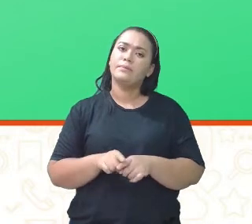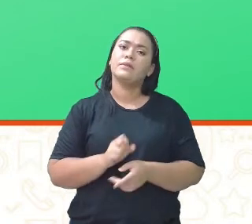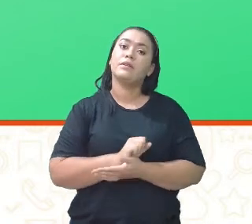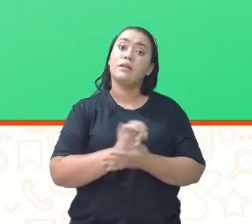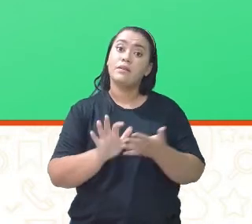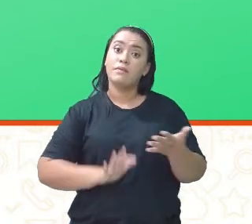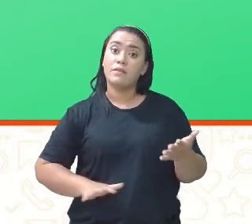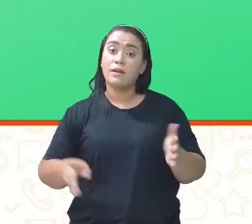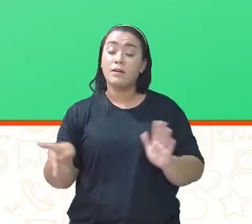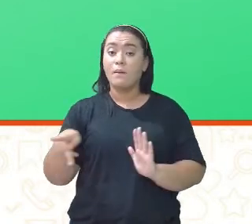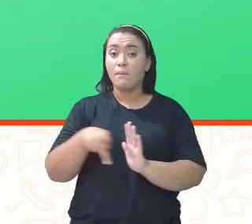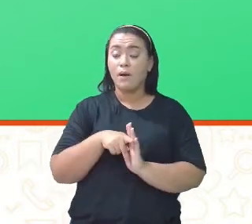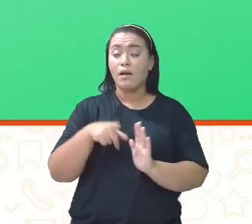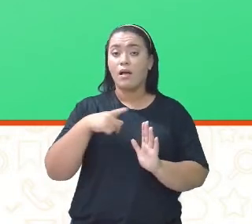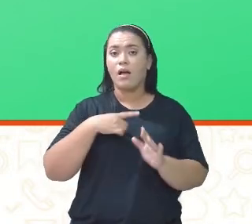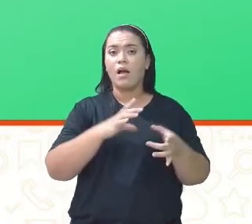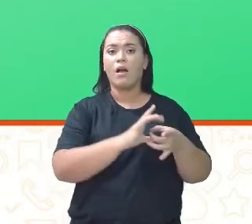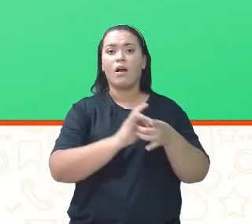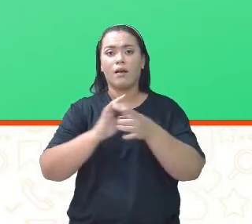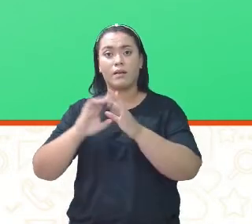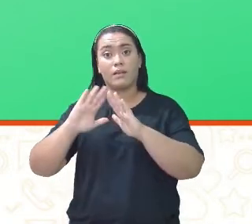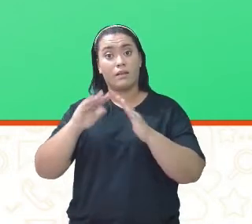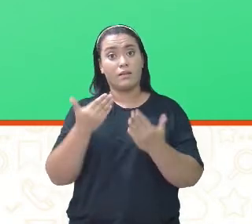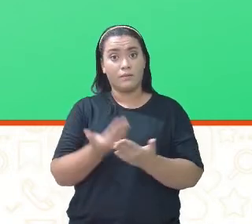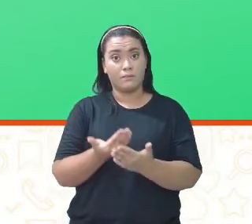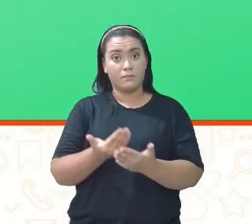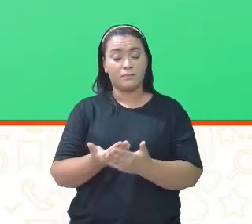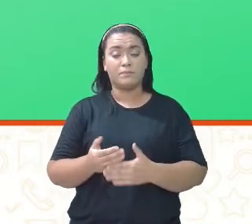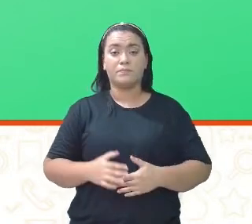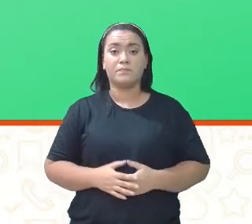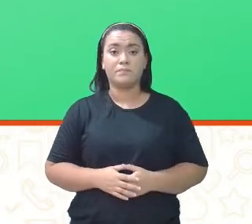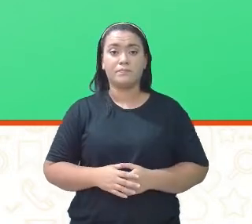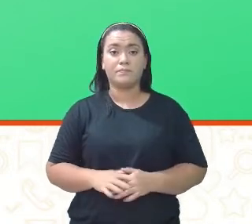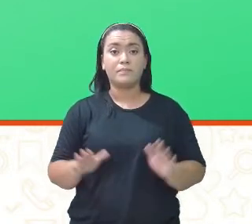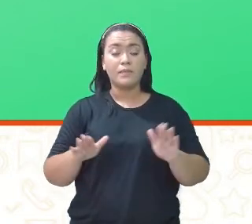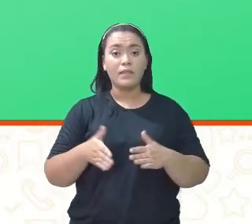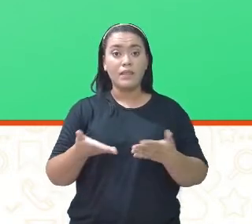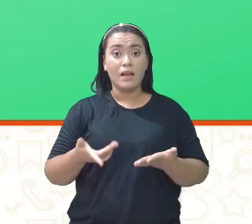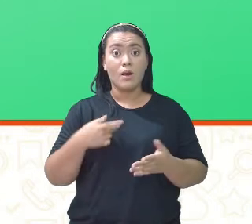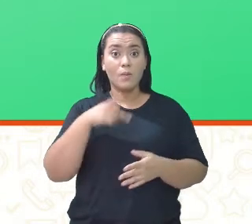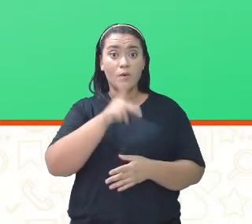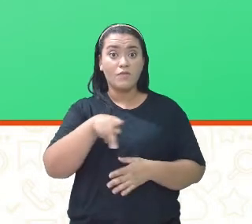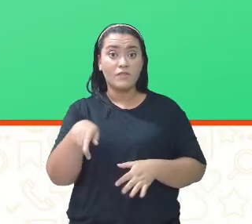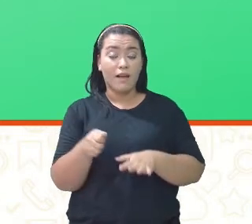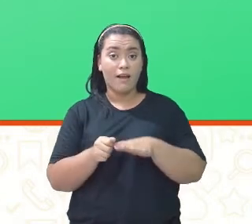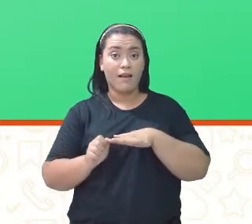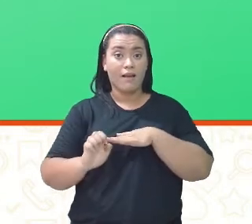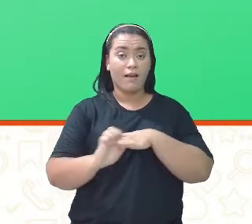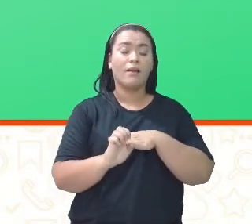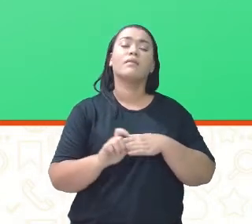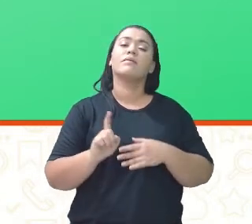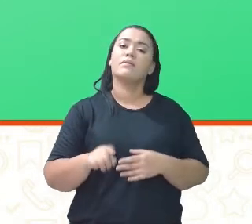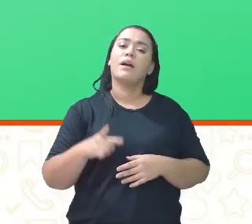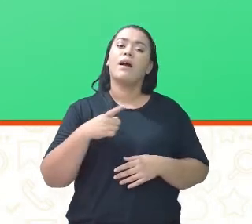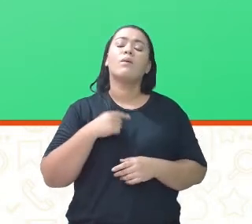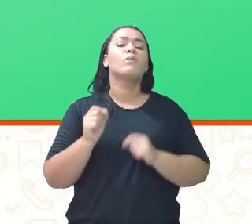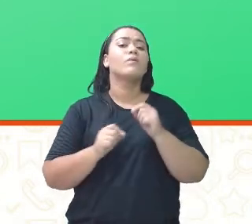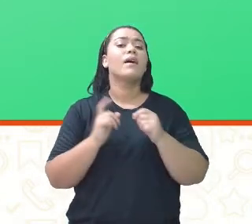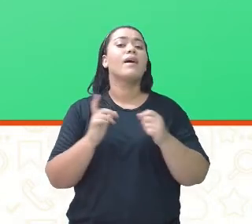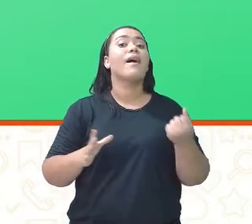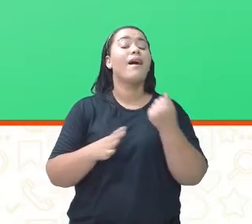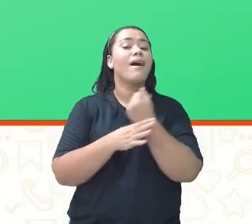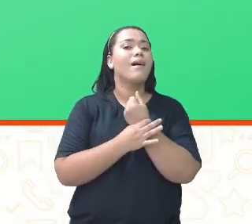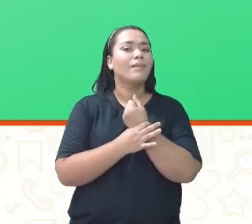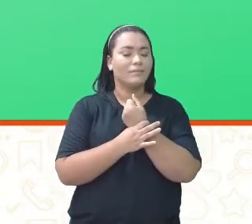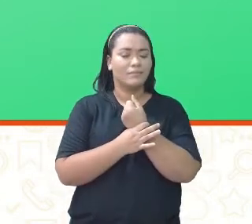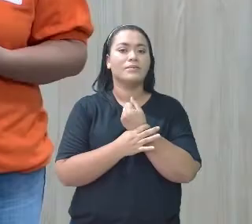atividades pertencentes ao contexto escolar. Então, o professor do AE, ele vai garantir,